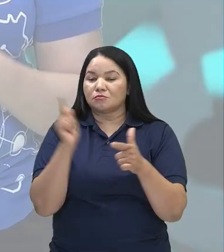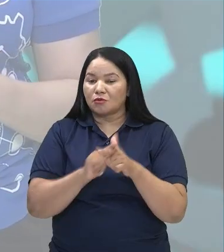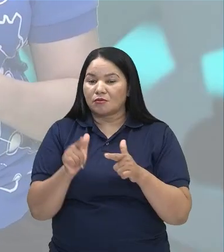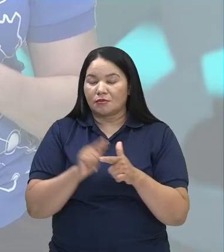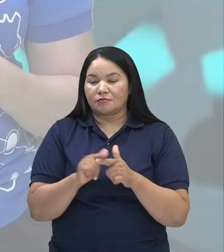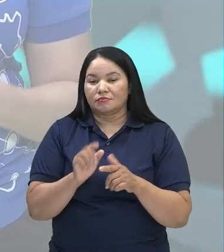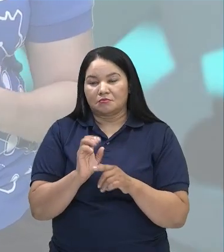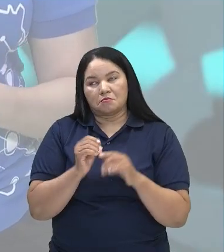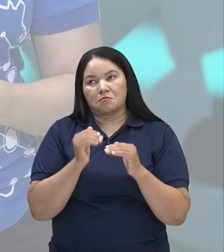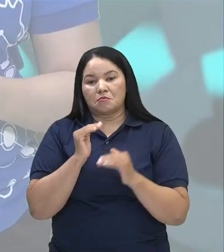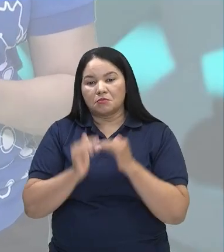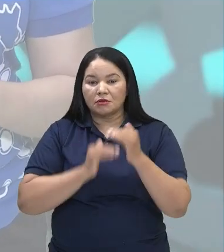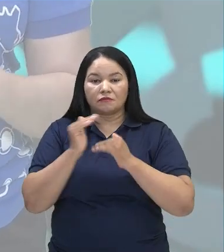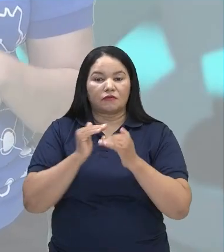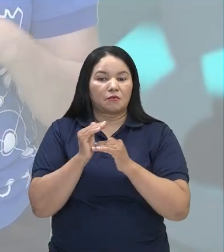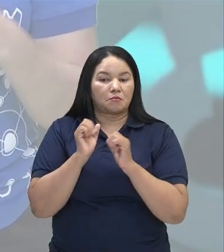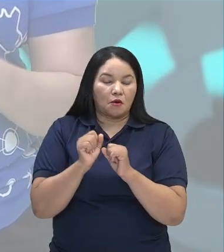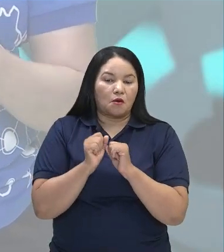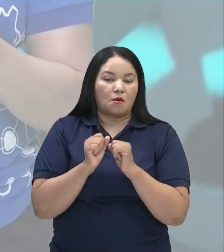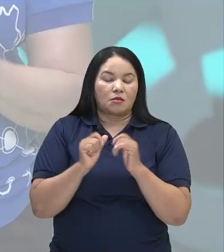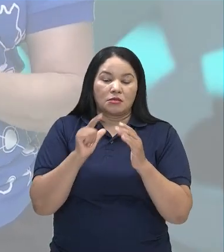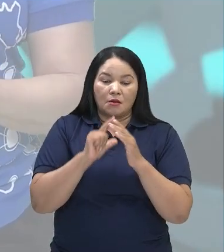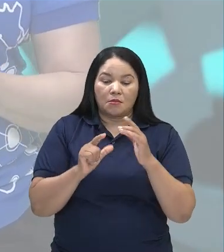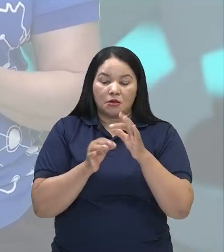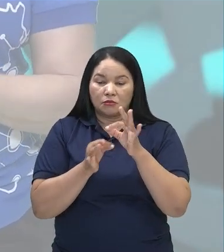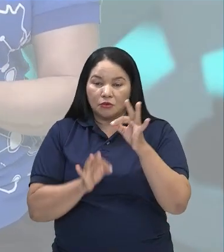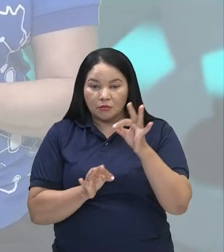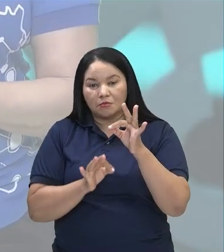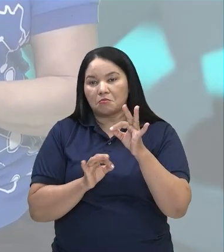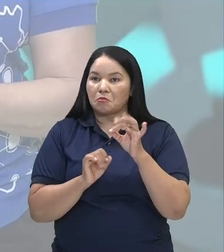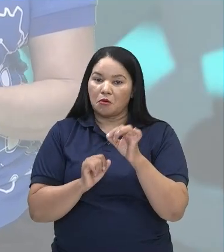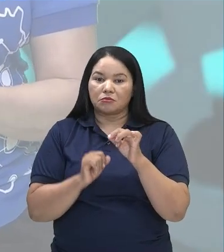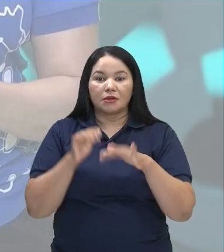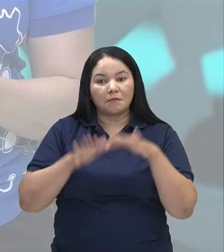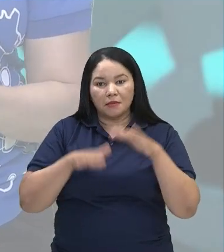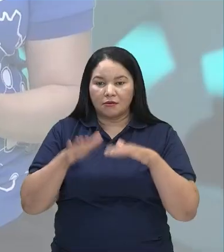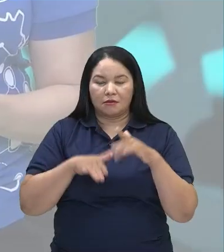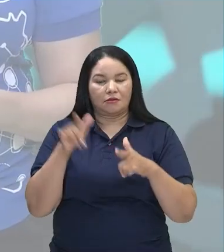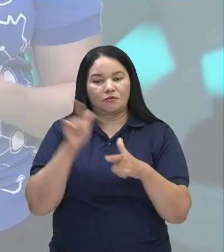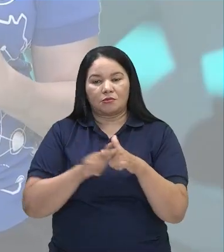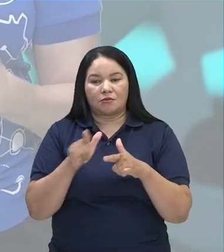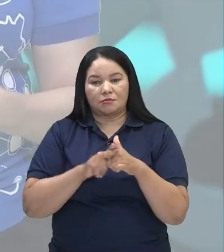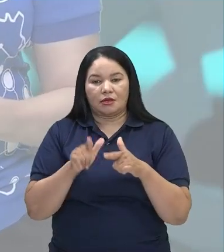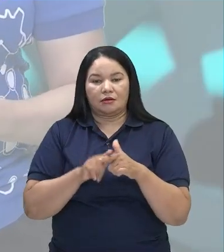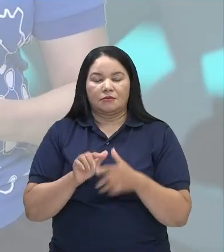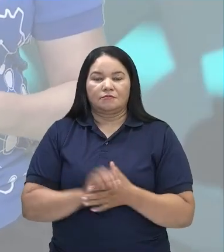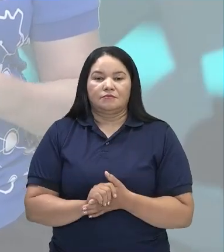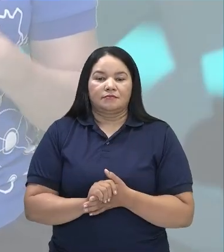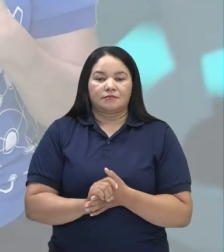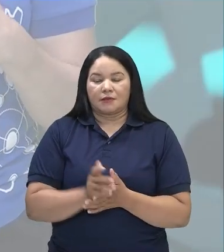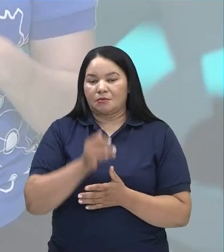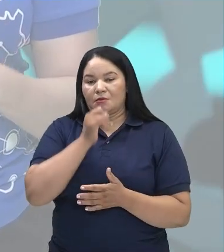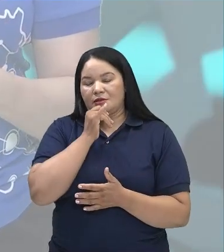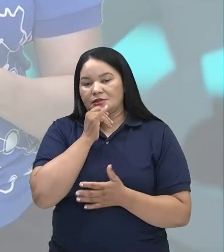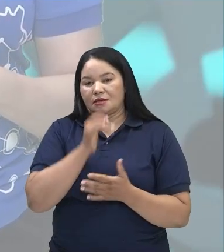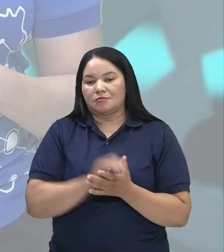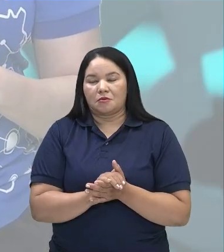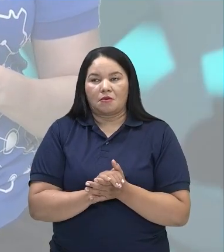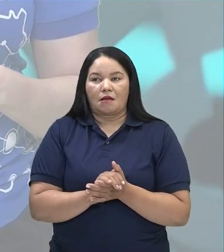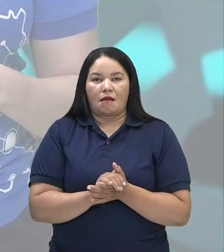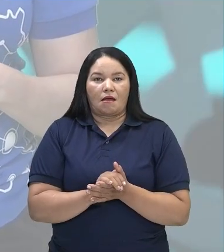pode variar de tamanho a depender da complexidade do assunto, né? Isso aí não vamos dizer, deve